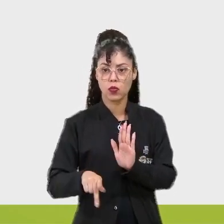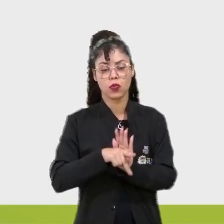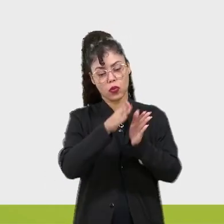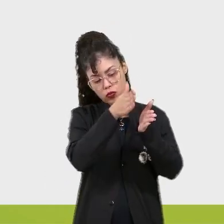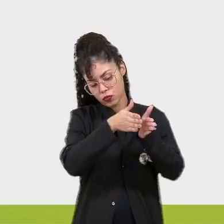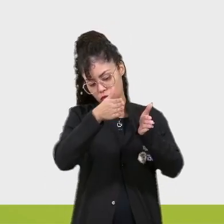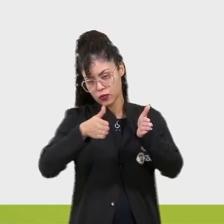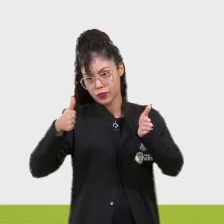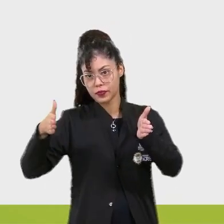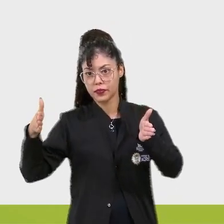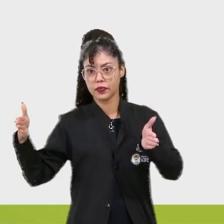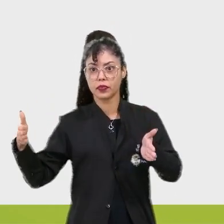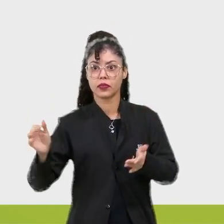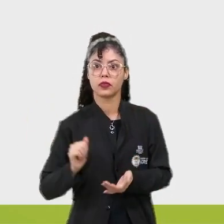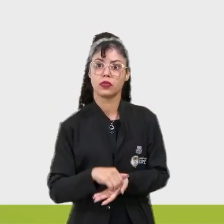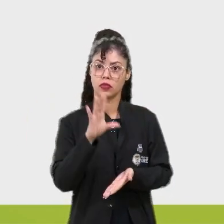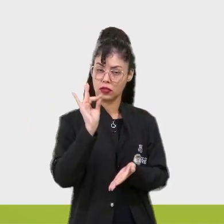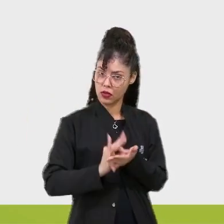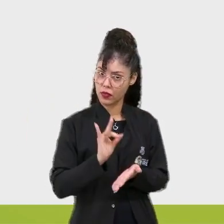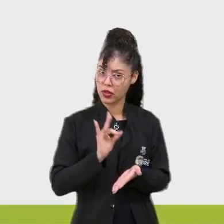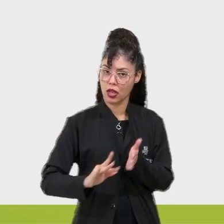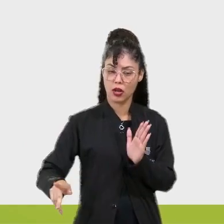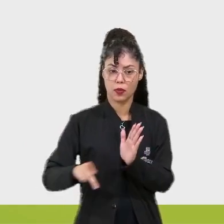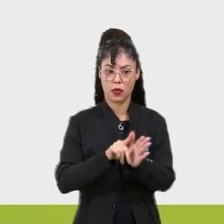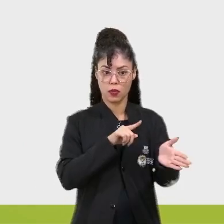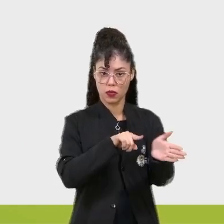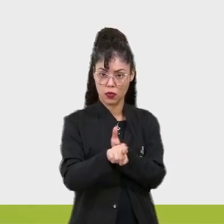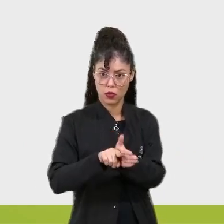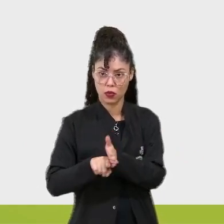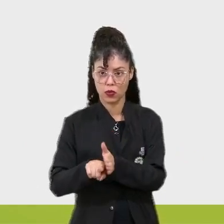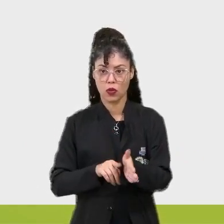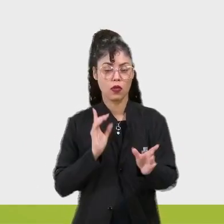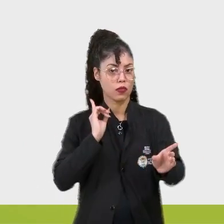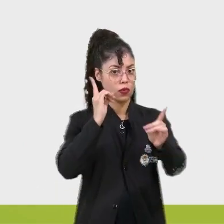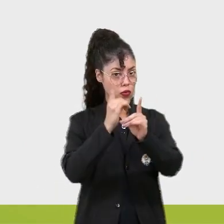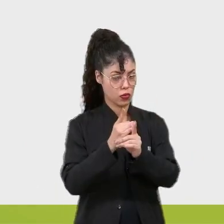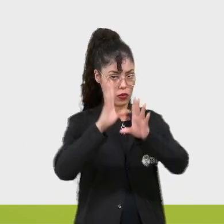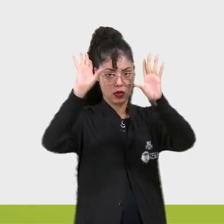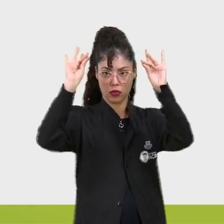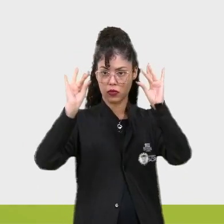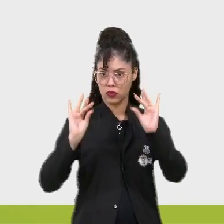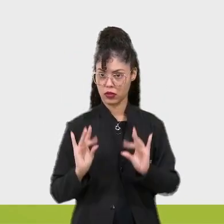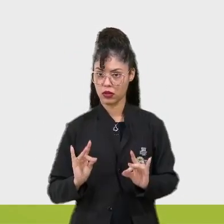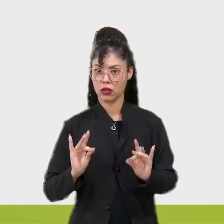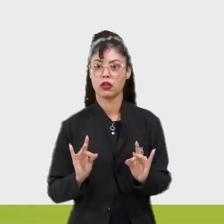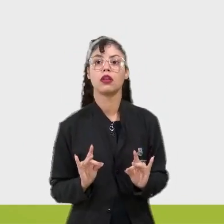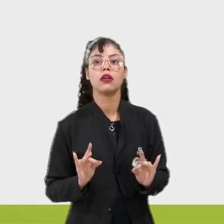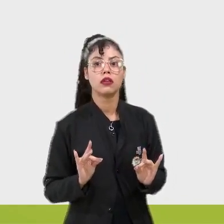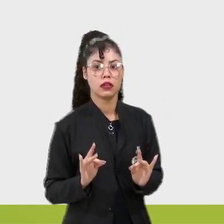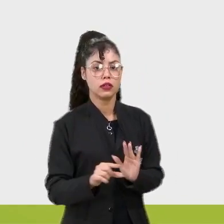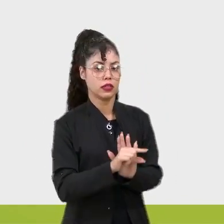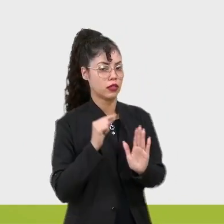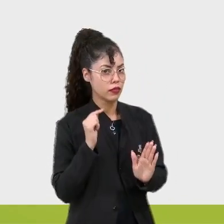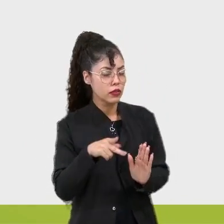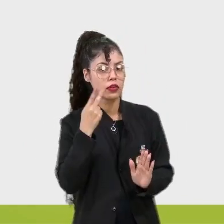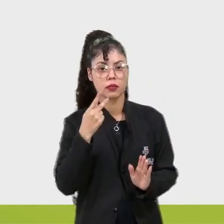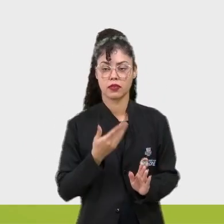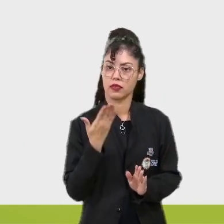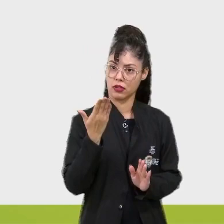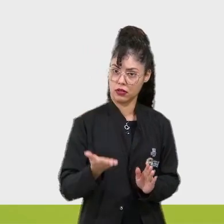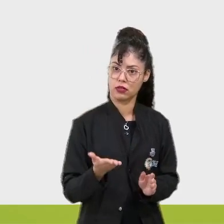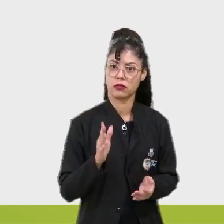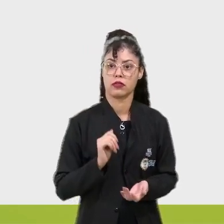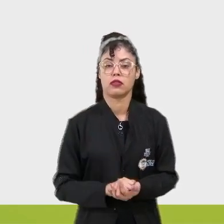ou seja, de fato, se eu pesquisar sobre ele, eu vou encontrar nessa fonte que você está me